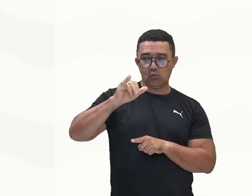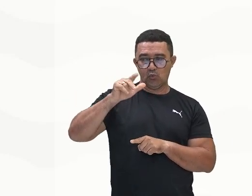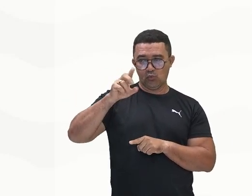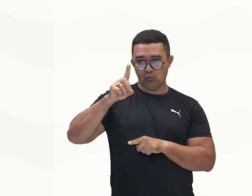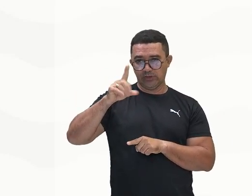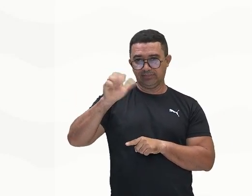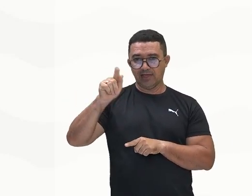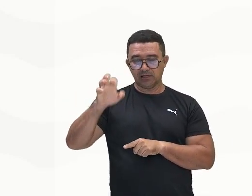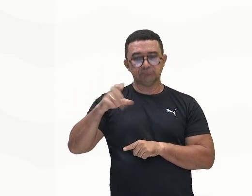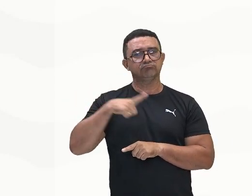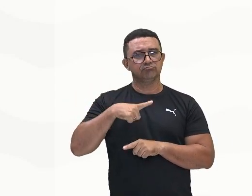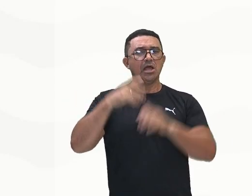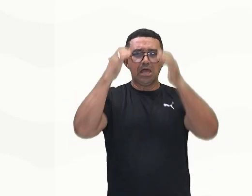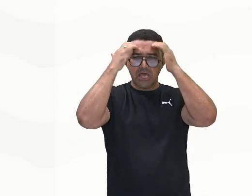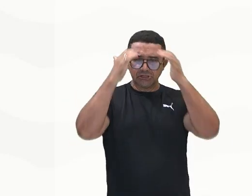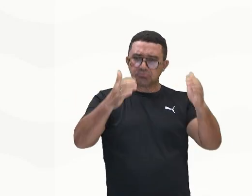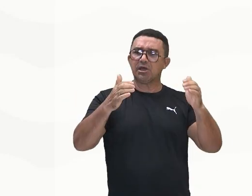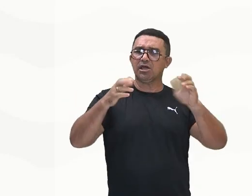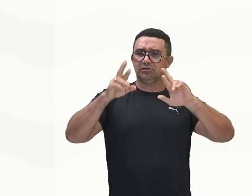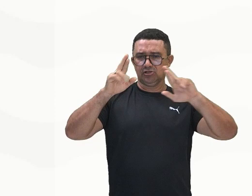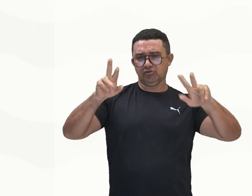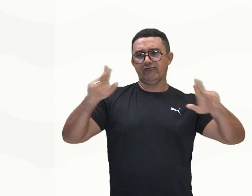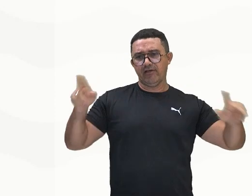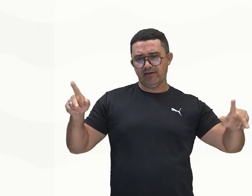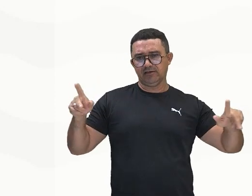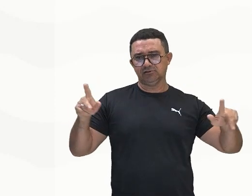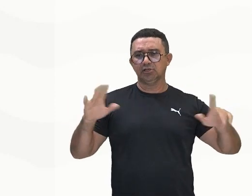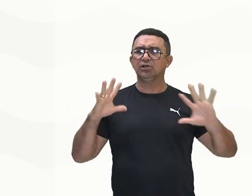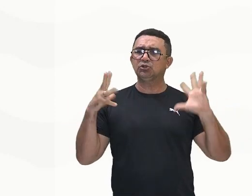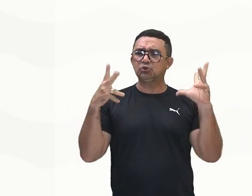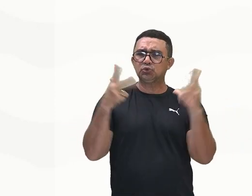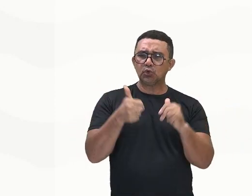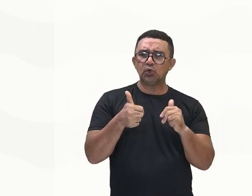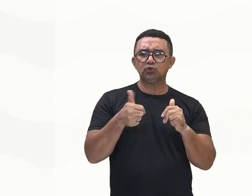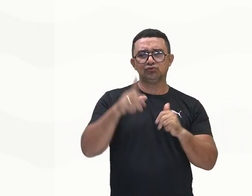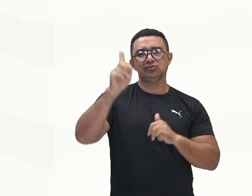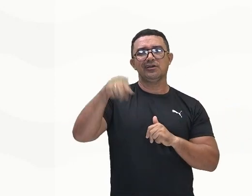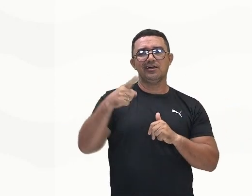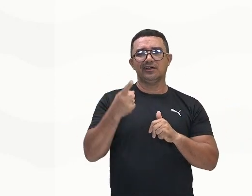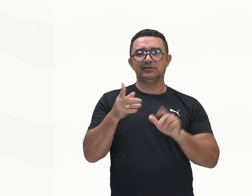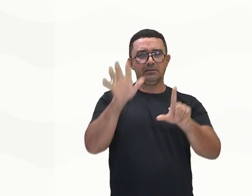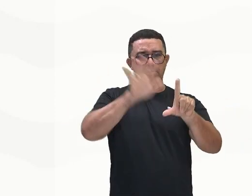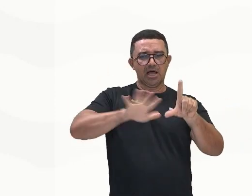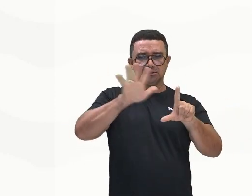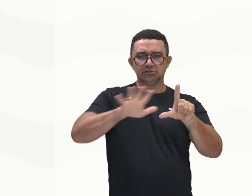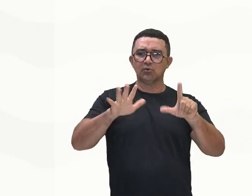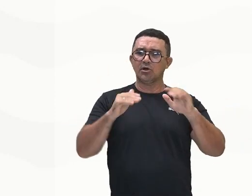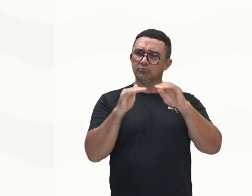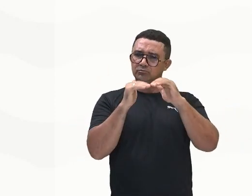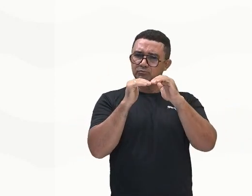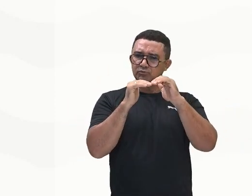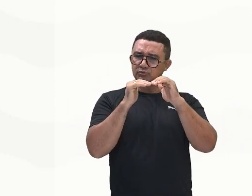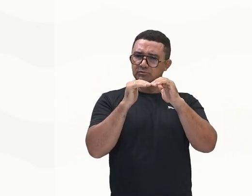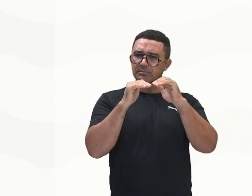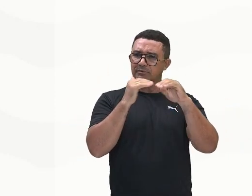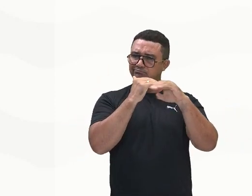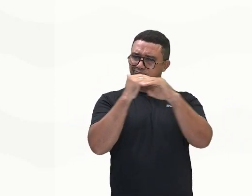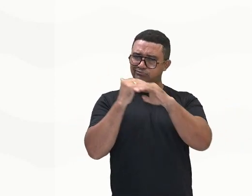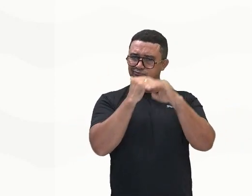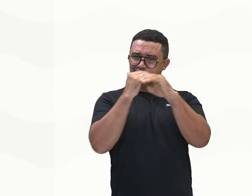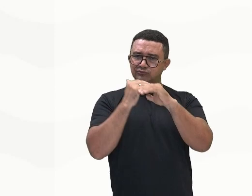respeita todo o contexto e todos são colocados, olha só, no mesmo nível e todos têm a